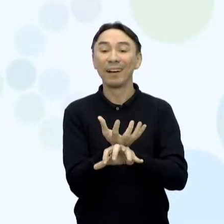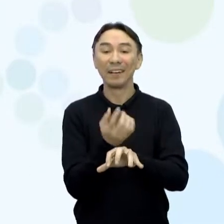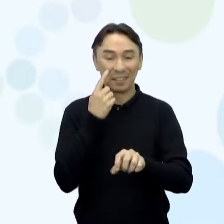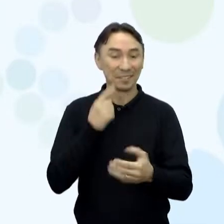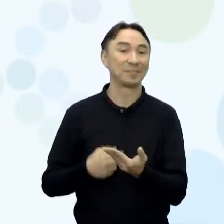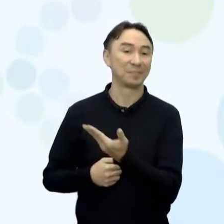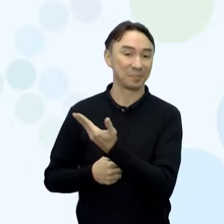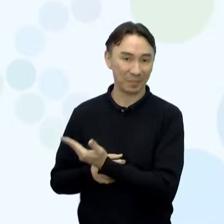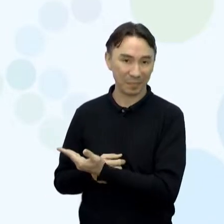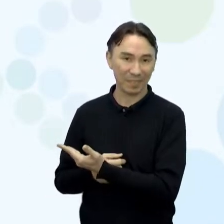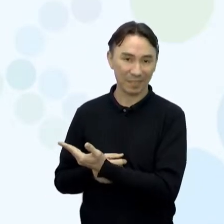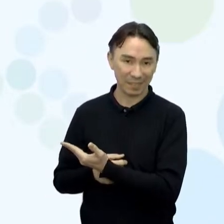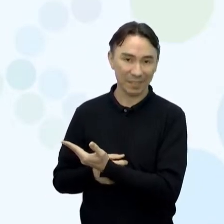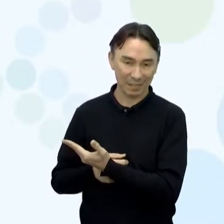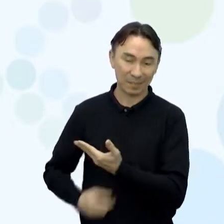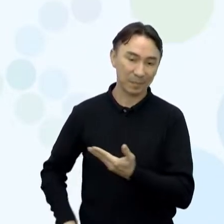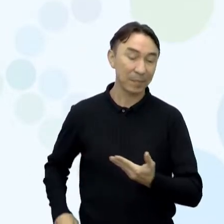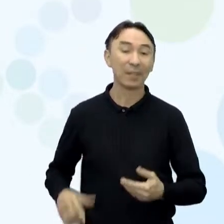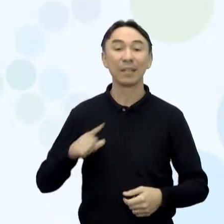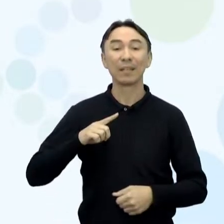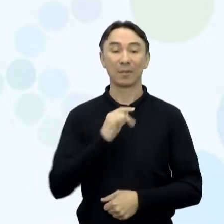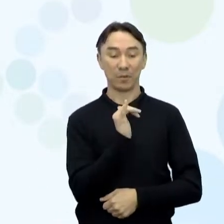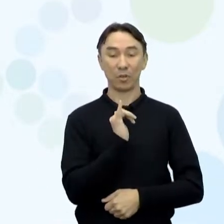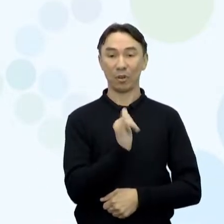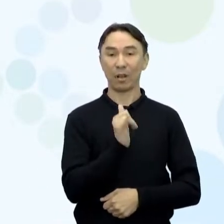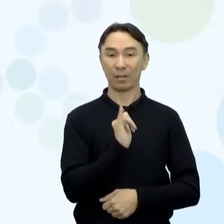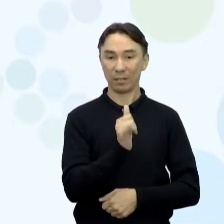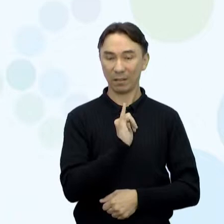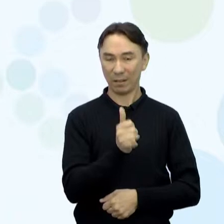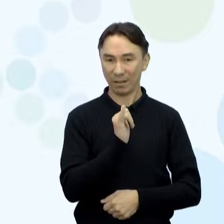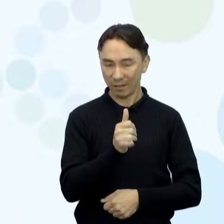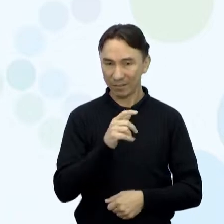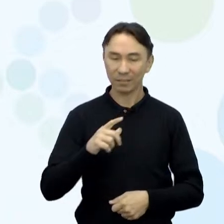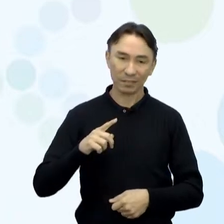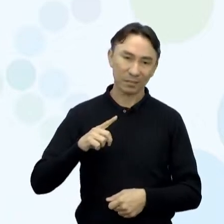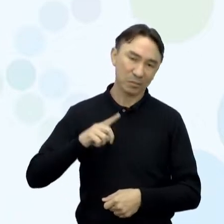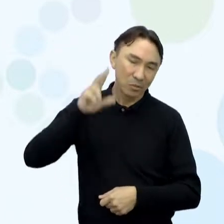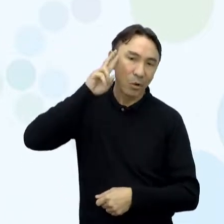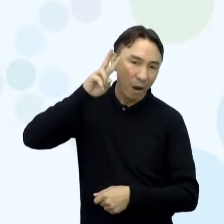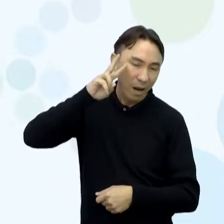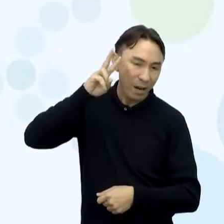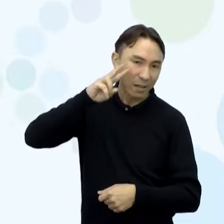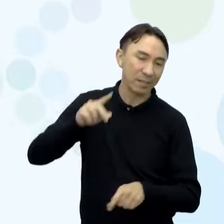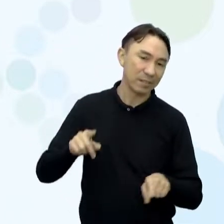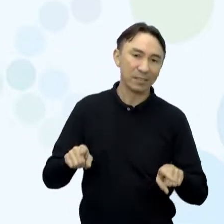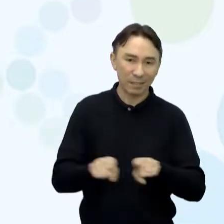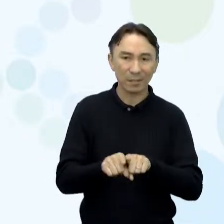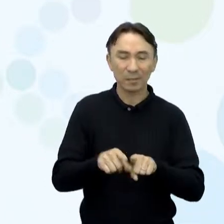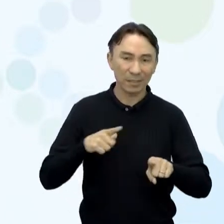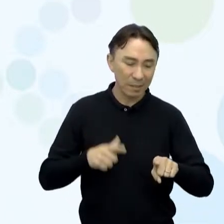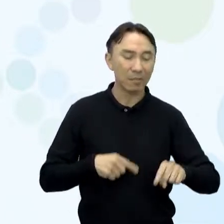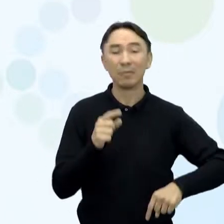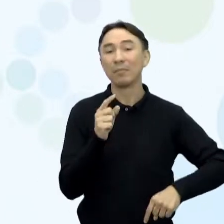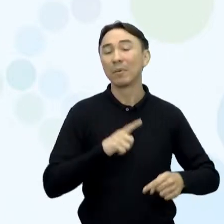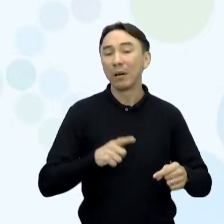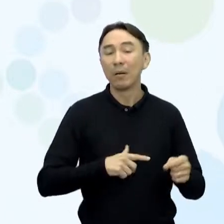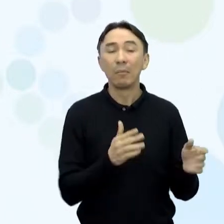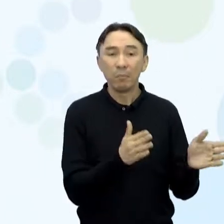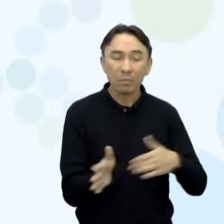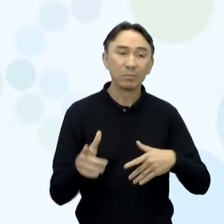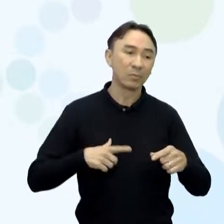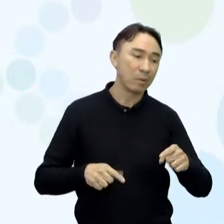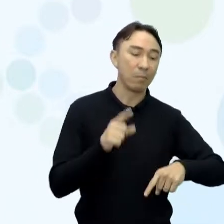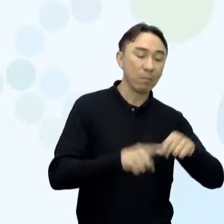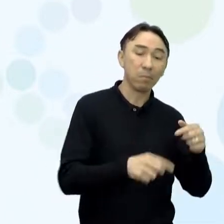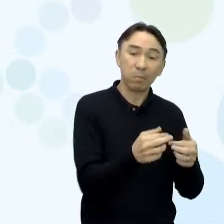narrativas históricas e sua produção material e imaterial, nós já estamos na